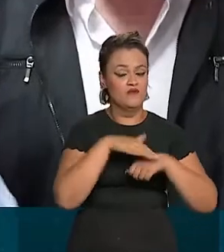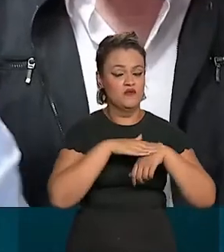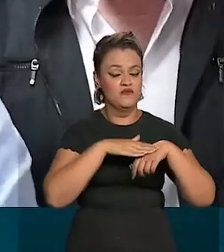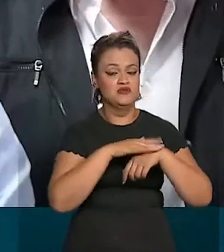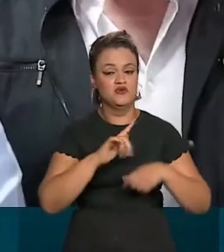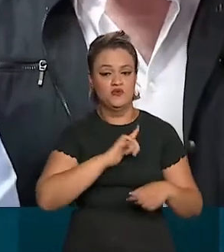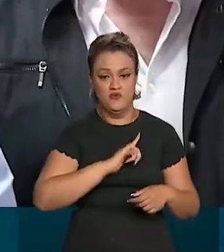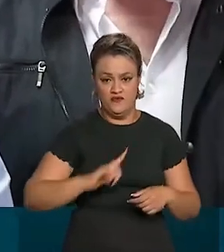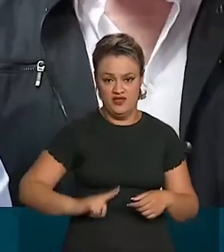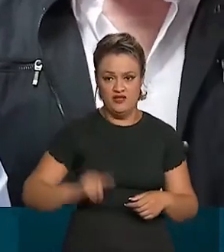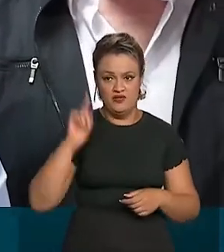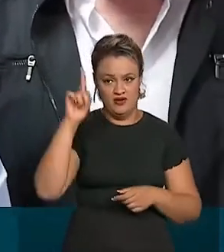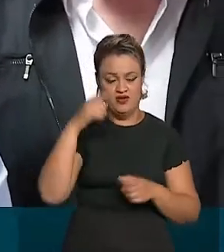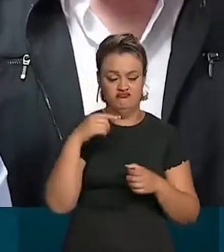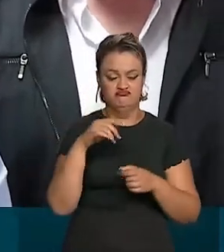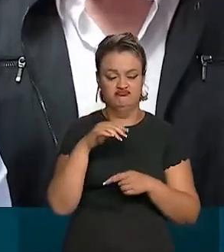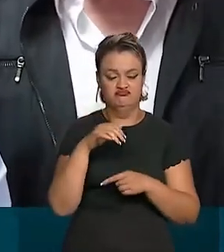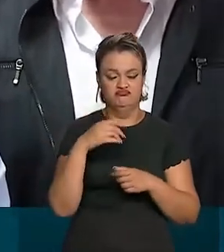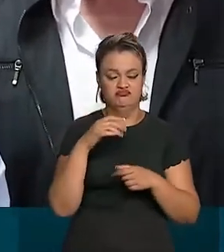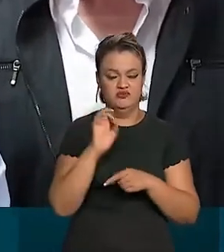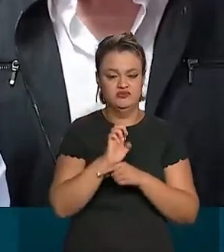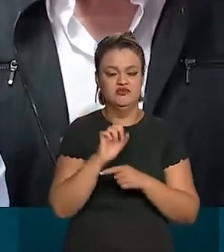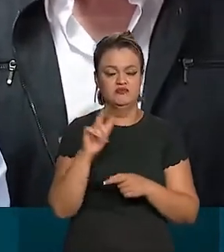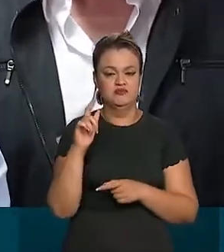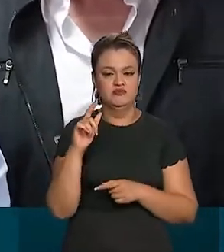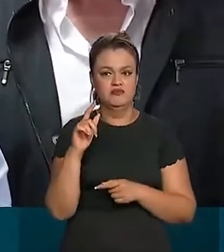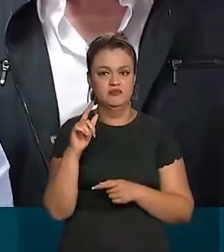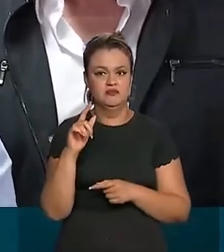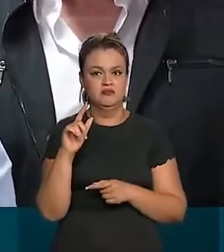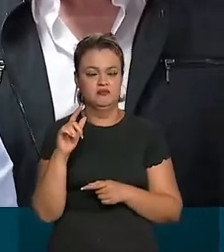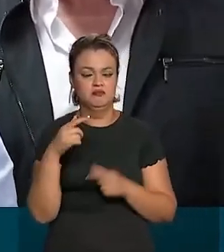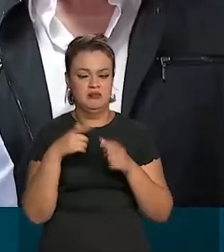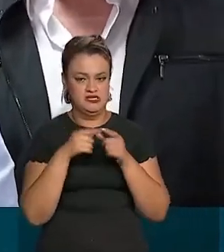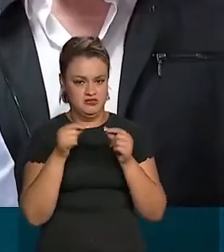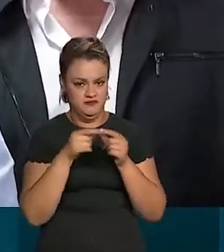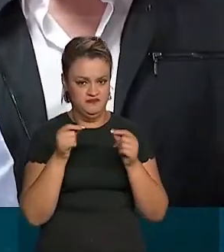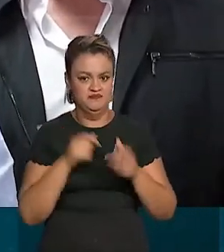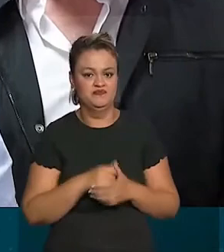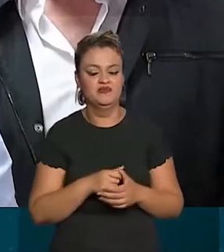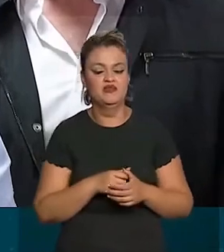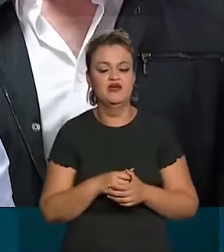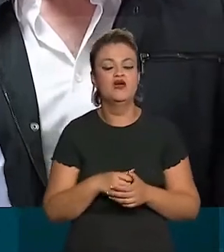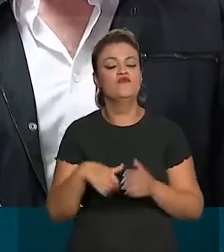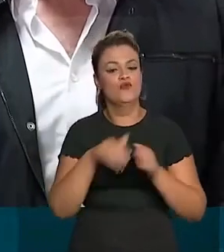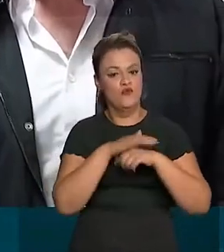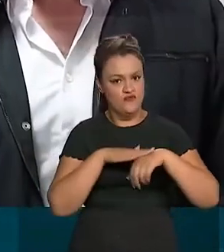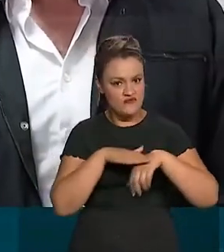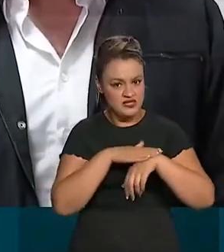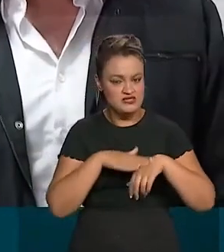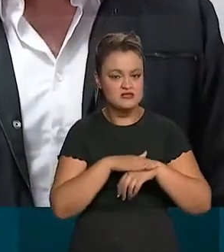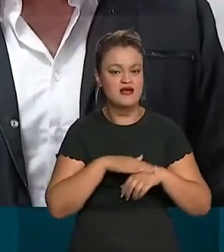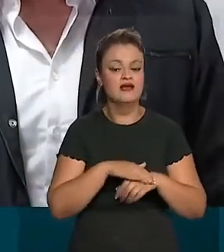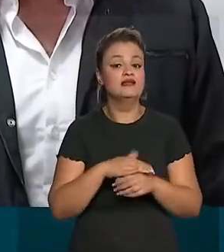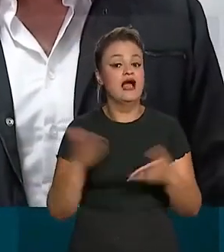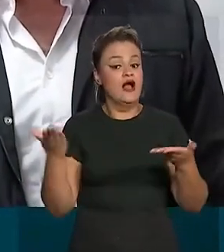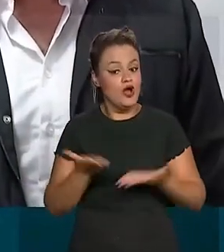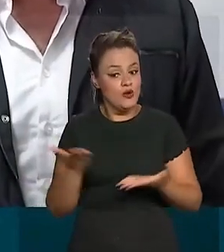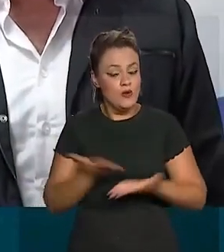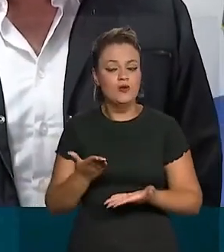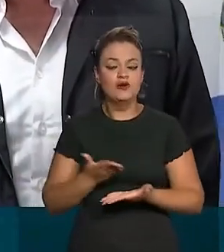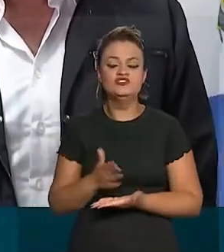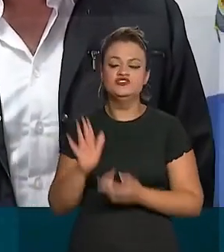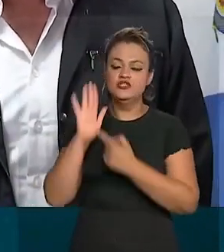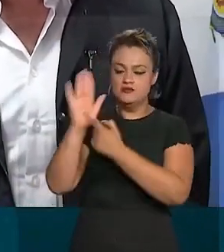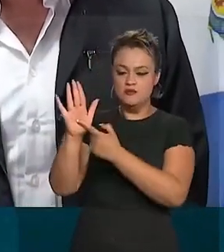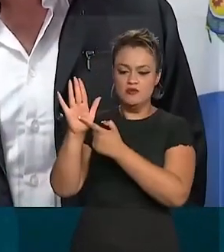estado em Brasília. E eu vou falar com ele que agora é a hora da gente provar